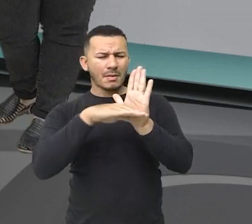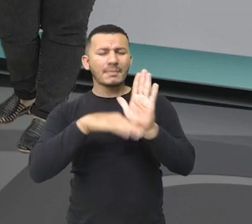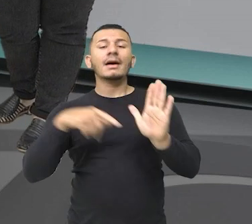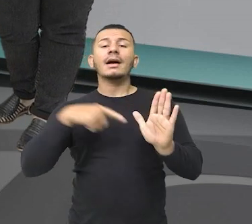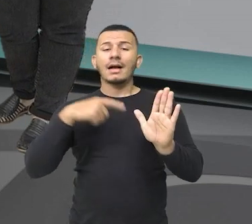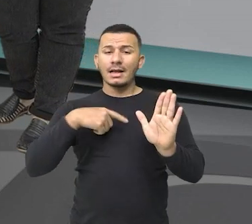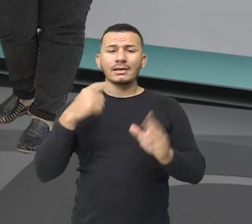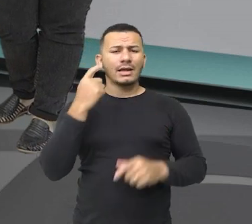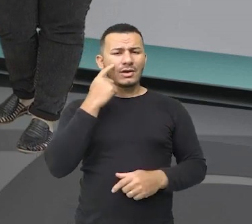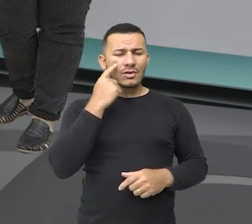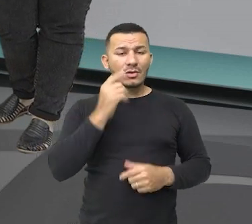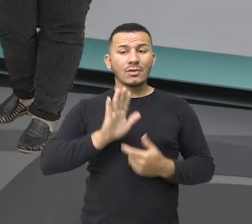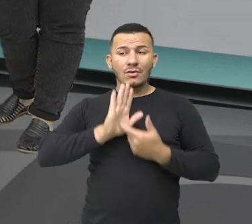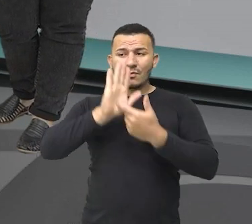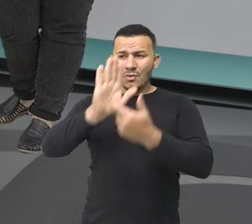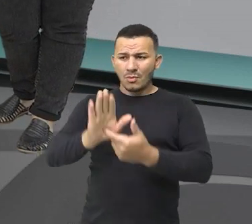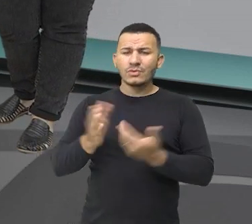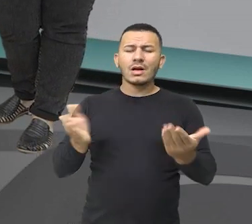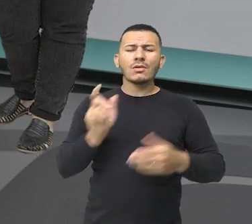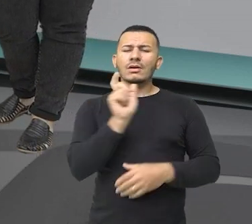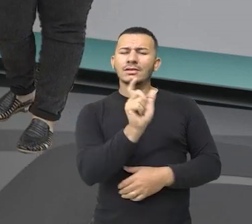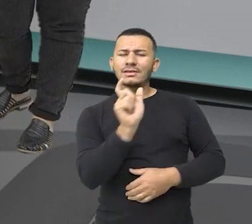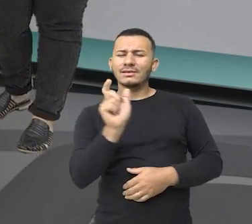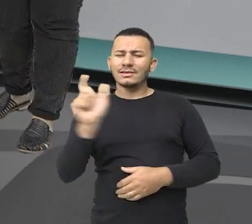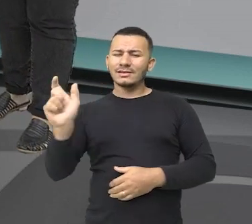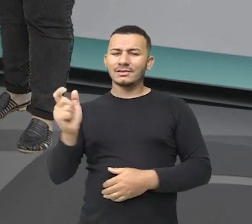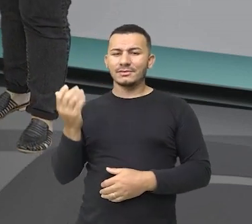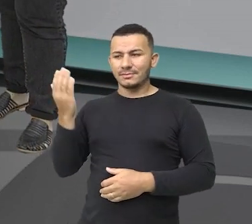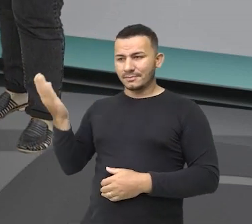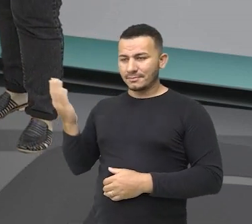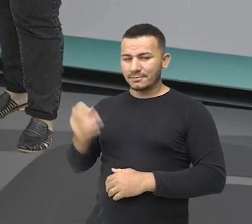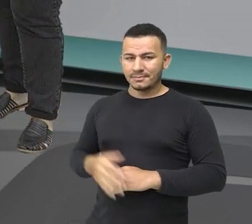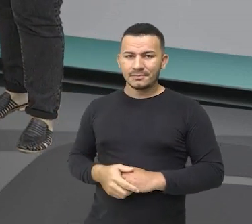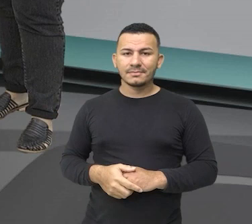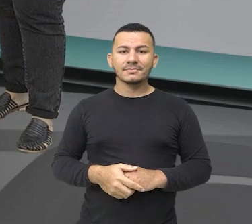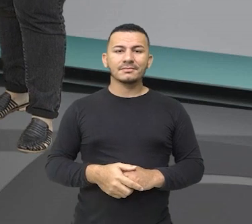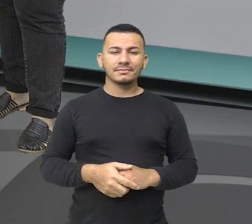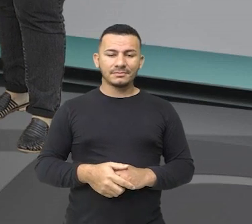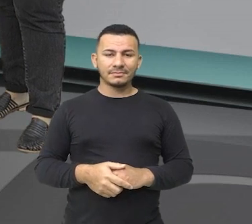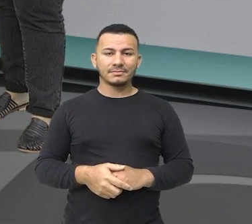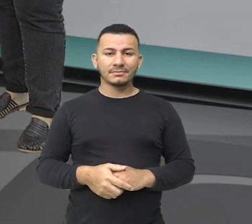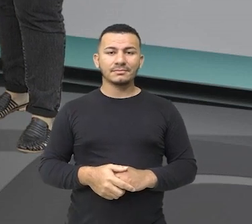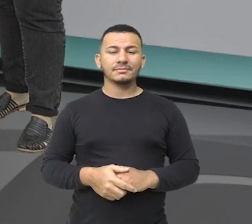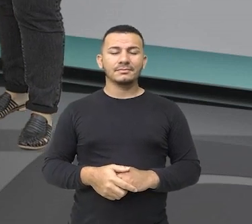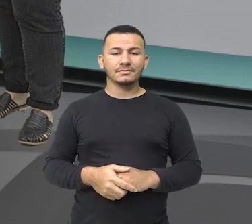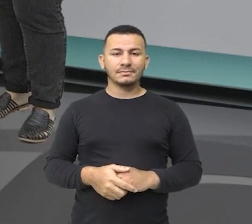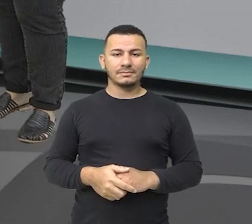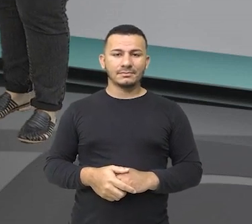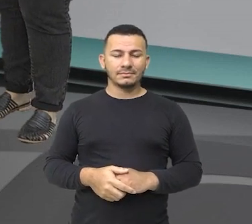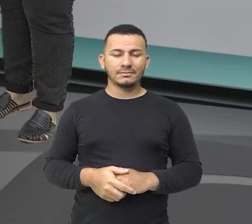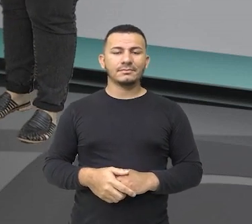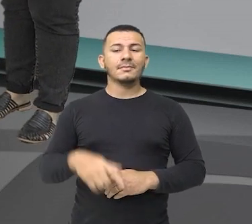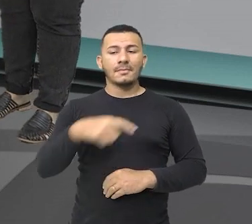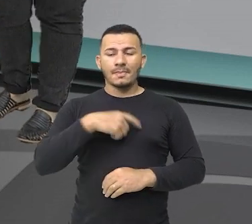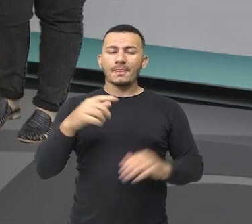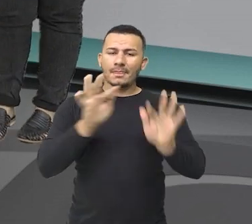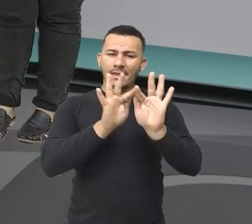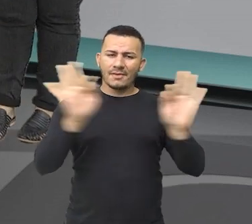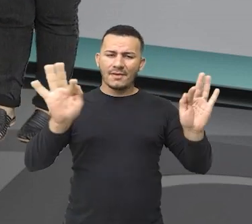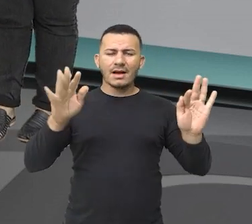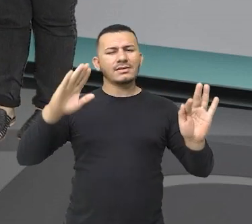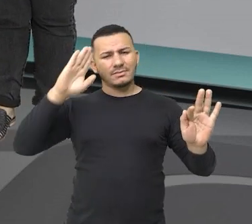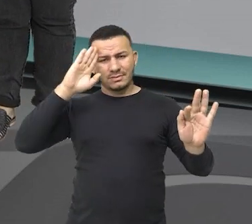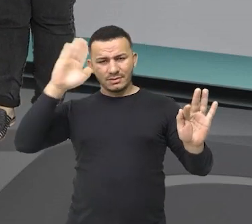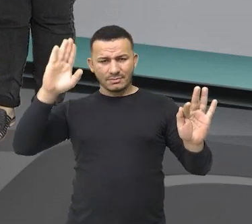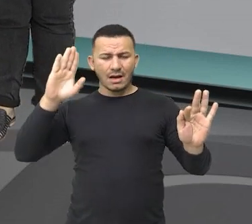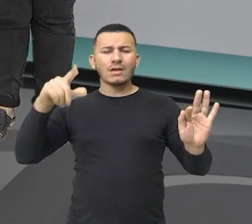na próxima tela, a gente tem justamente isso. Olhem aqui. Então, a nossa ideia principal, né, apareceu